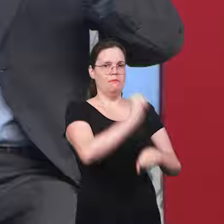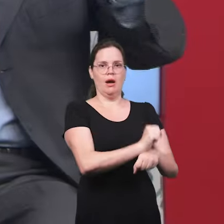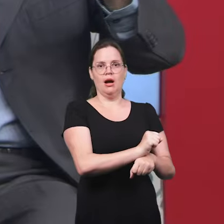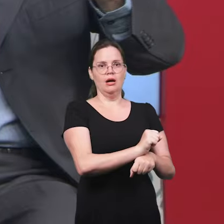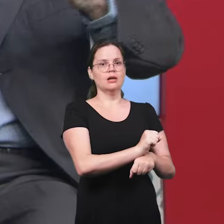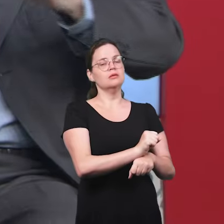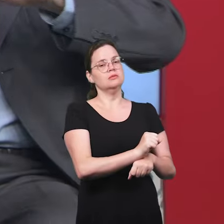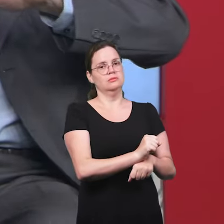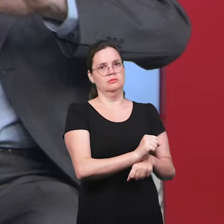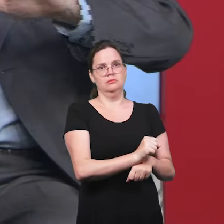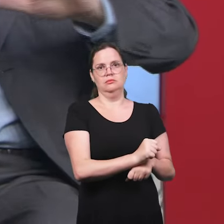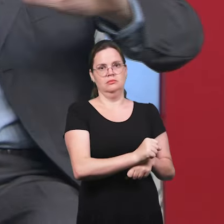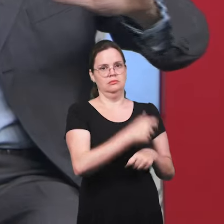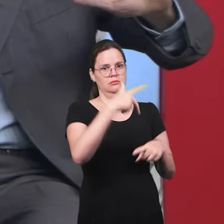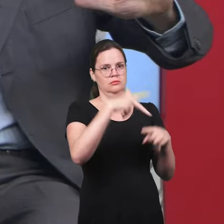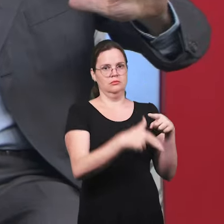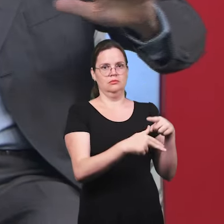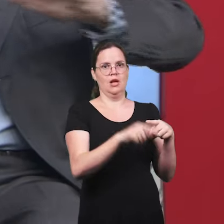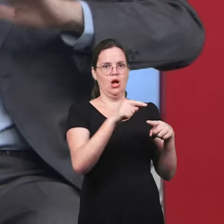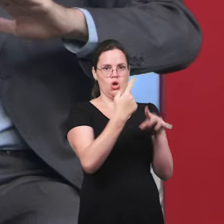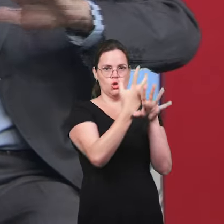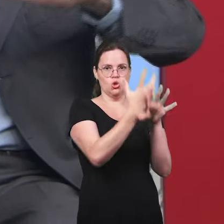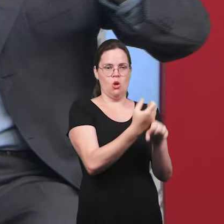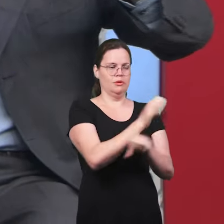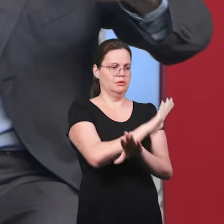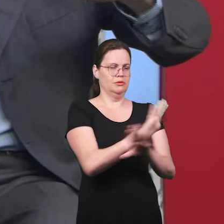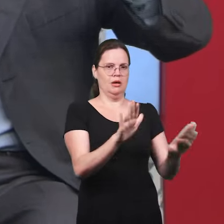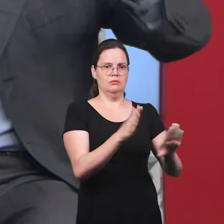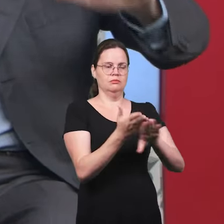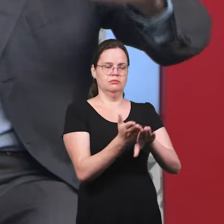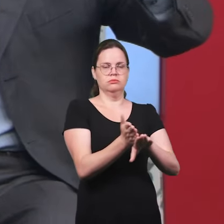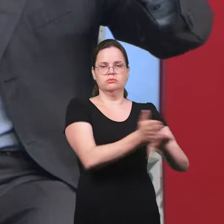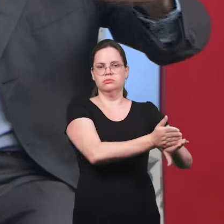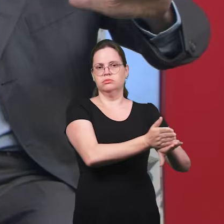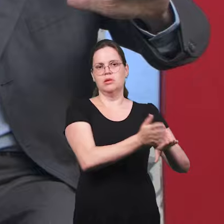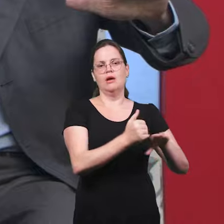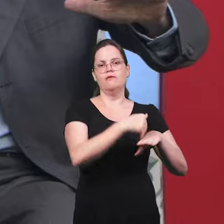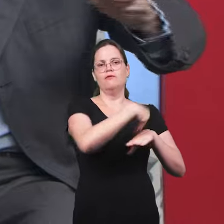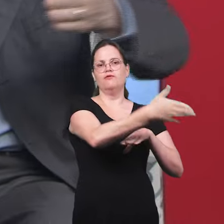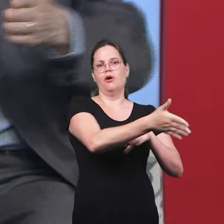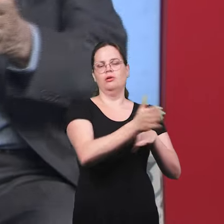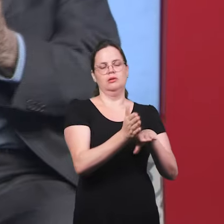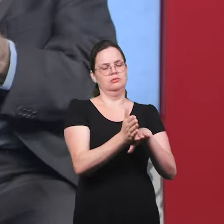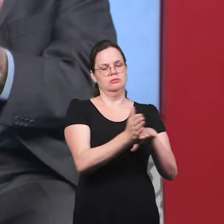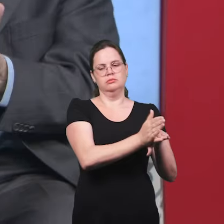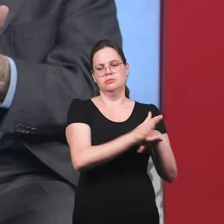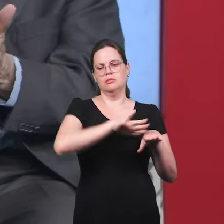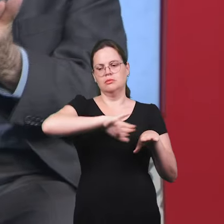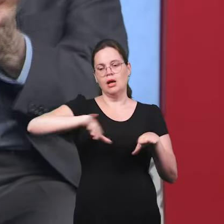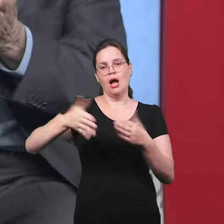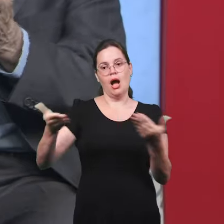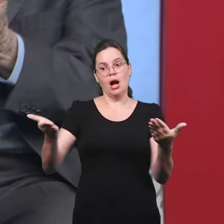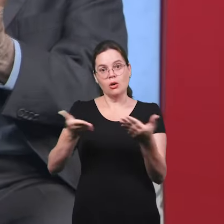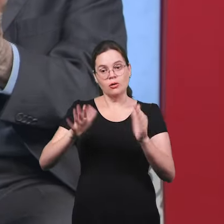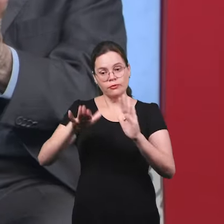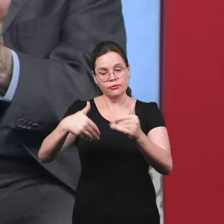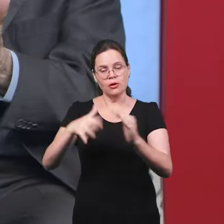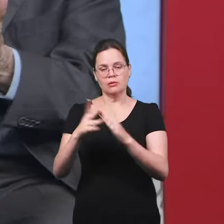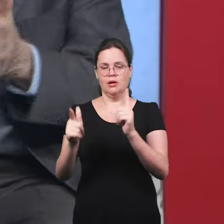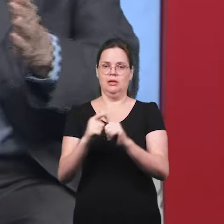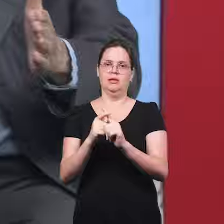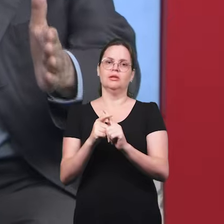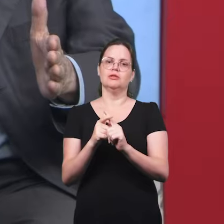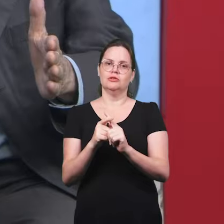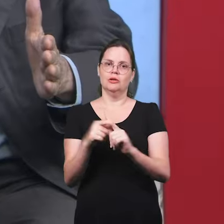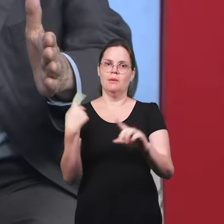ou o tempo de Israel, não é contado. Israel está fora do plano profético de Deus. Israel, com a vinda de Jesus